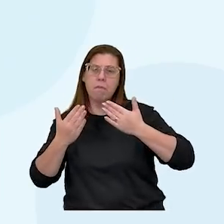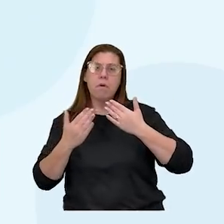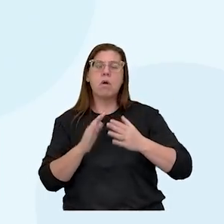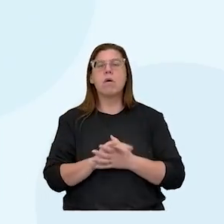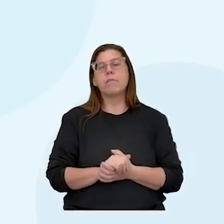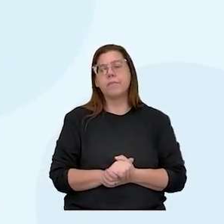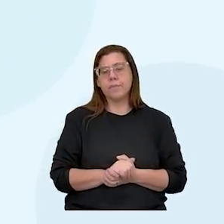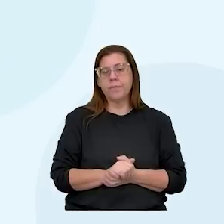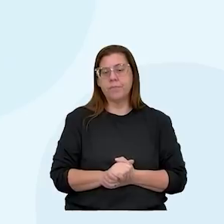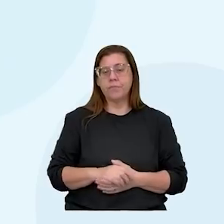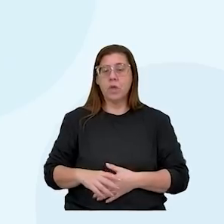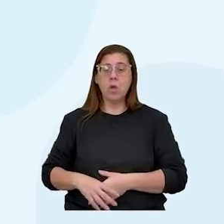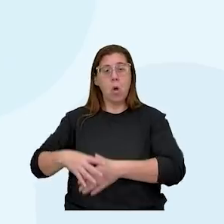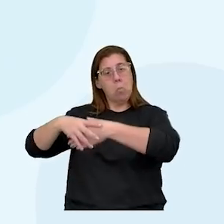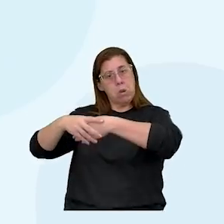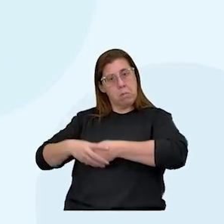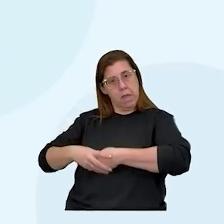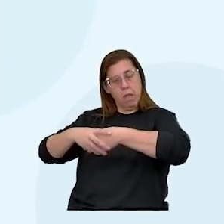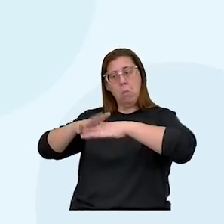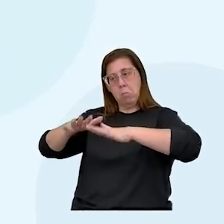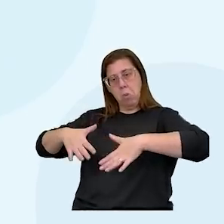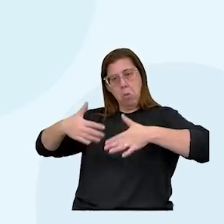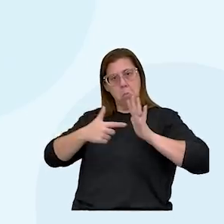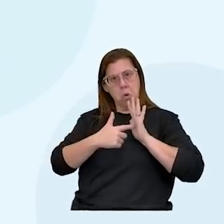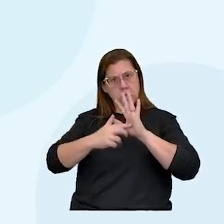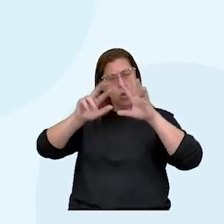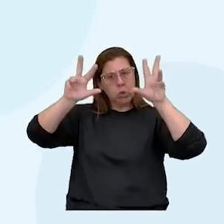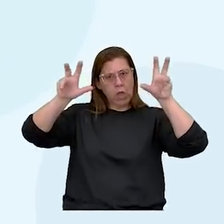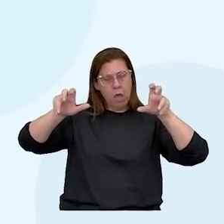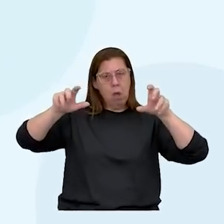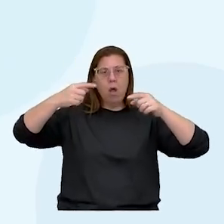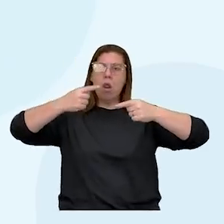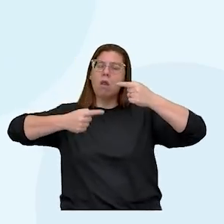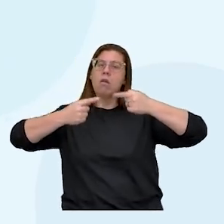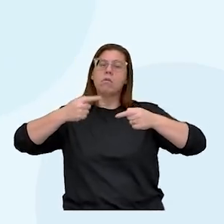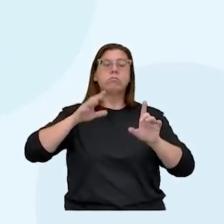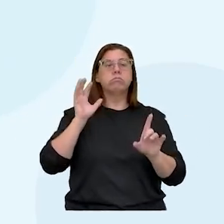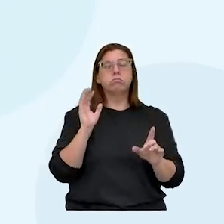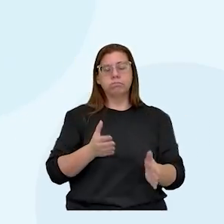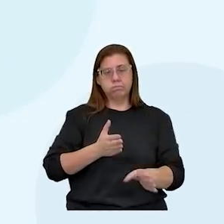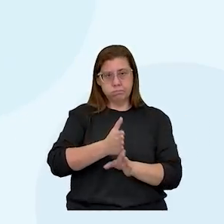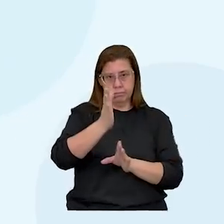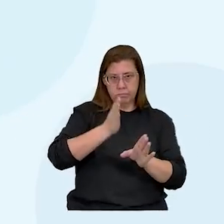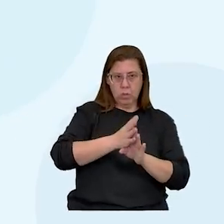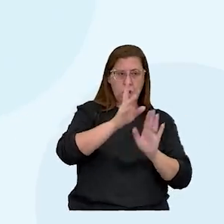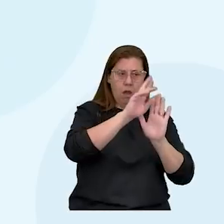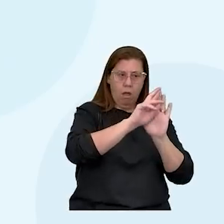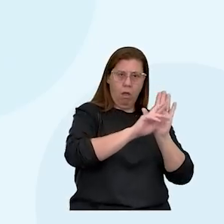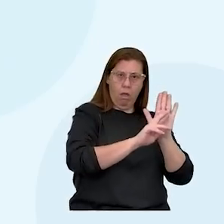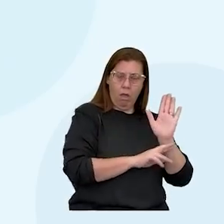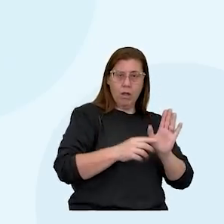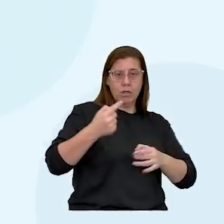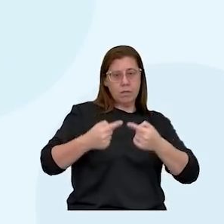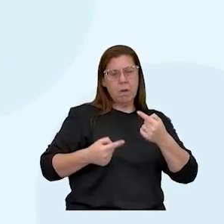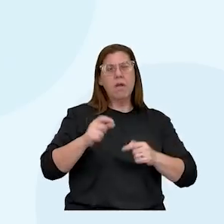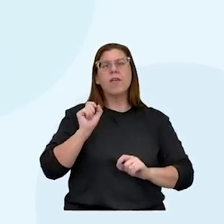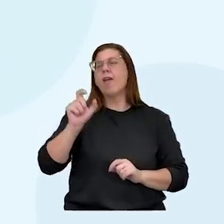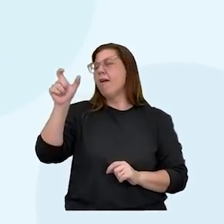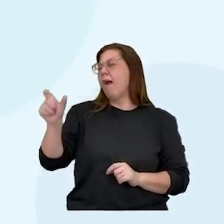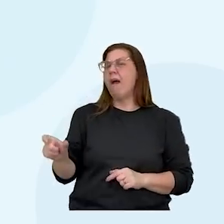qualquer assunto, desde que seja usado de forma respeitosa. Isso. E aí eu vou colocar aqui uma questão um pouco polêmica,